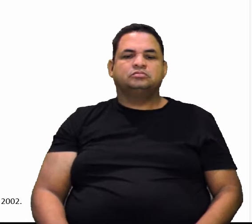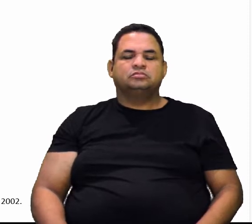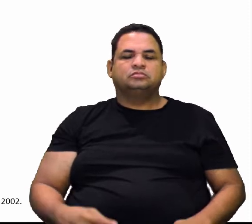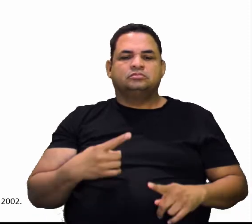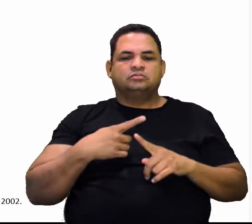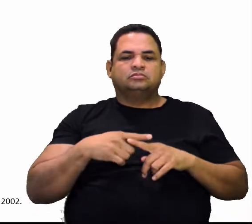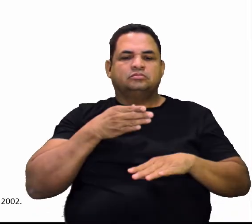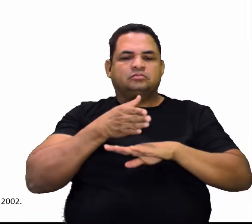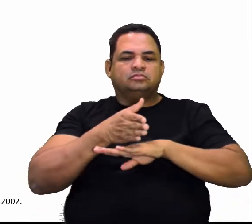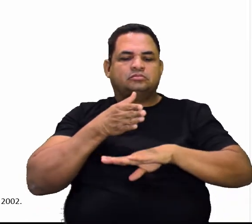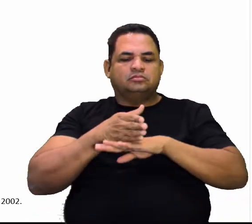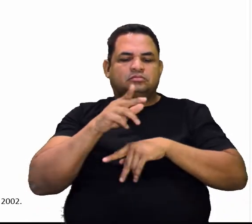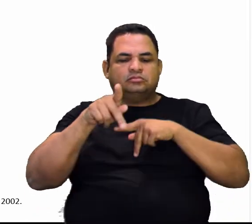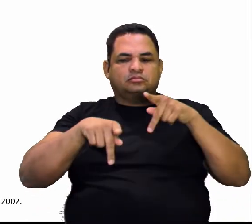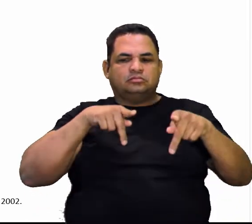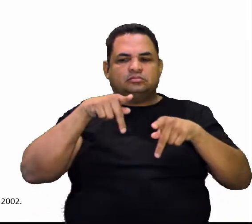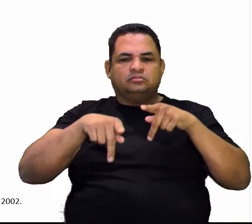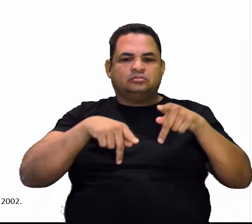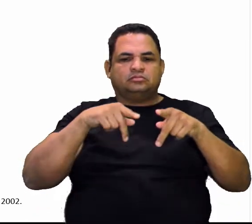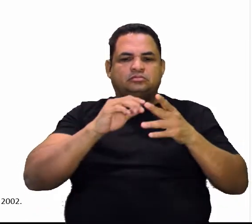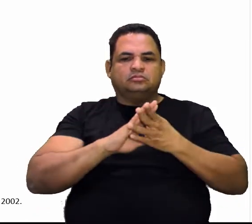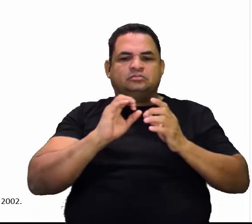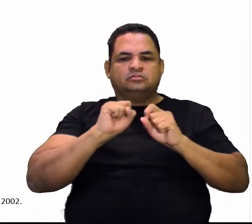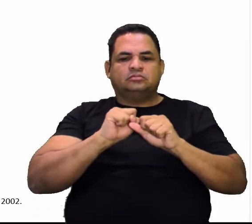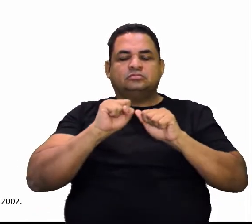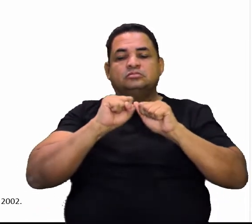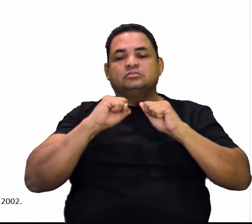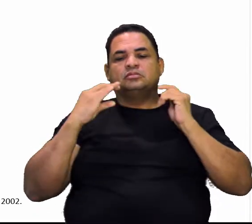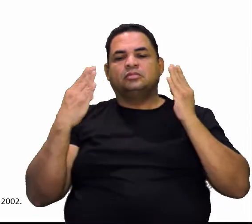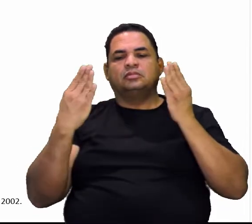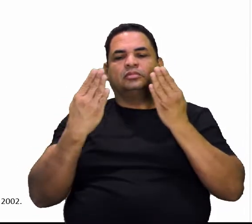Porque a participação do povo aí nas assembleias,